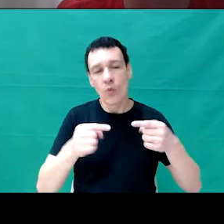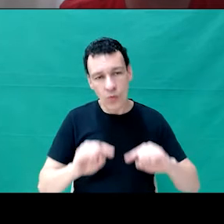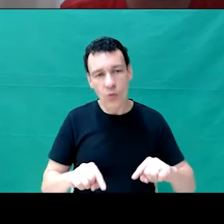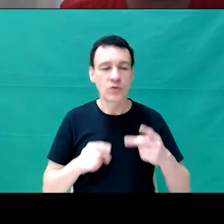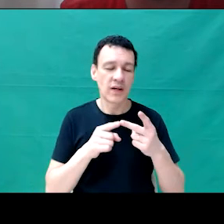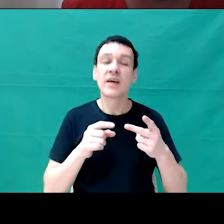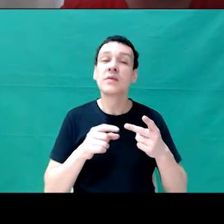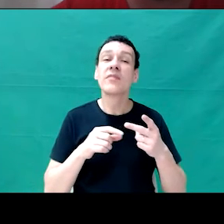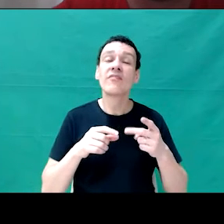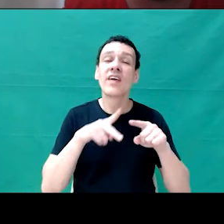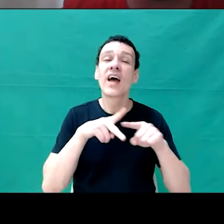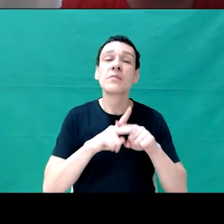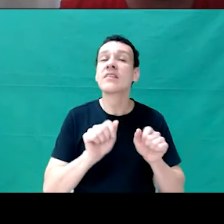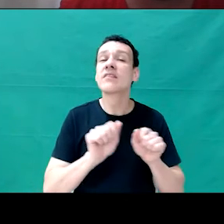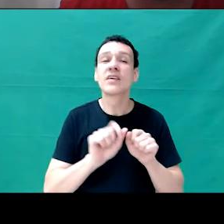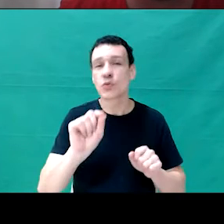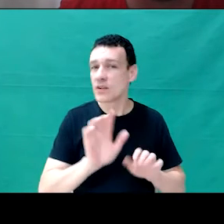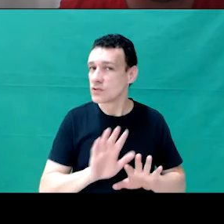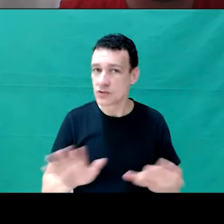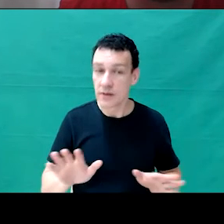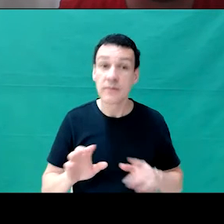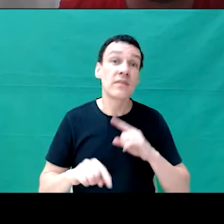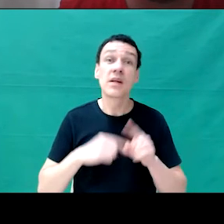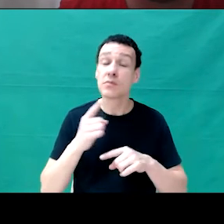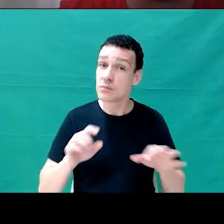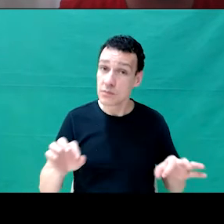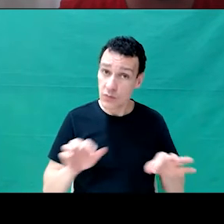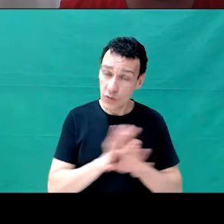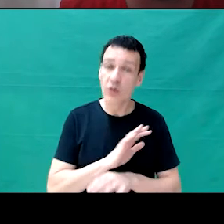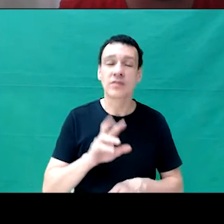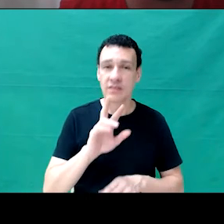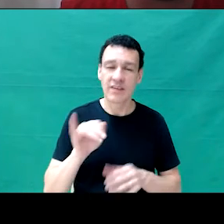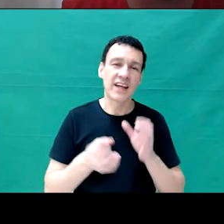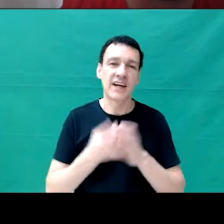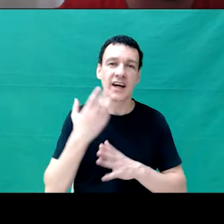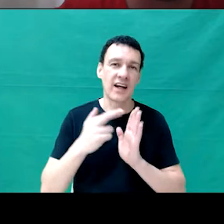precisa fazer. E depois que terminar, vocês vão ver, vai gerar um relatório.